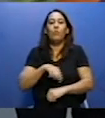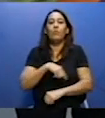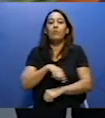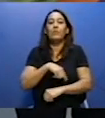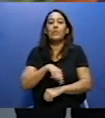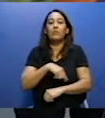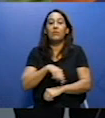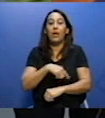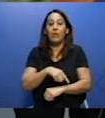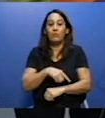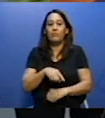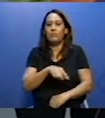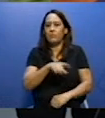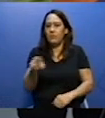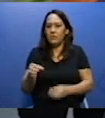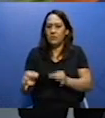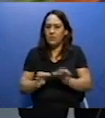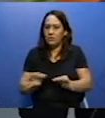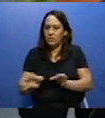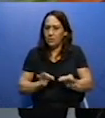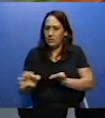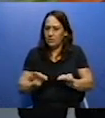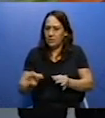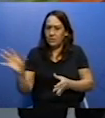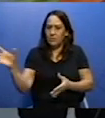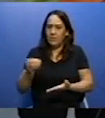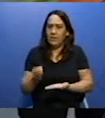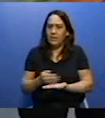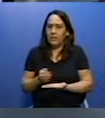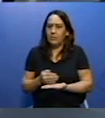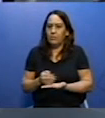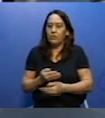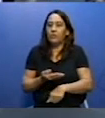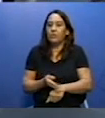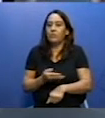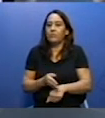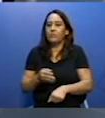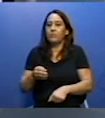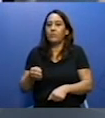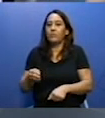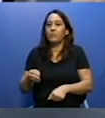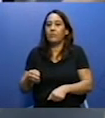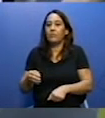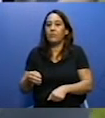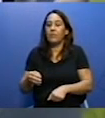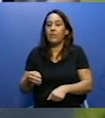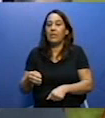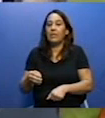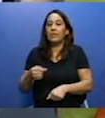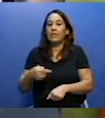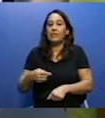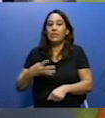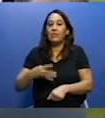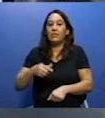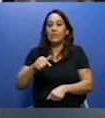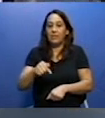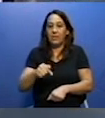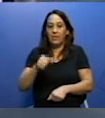Vocês já podem ir se organizando, pegando a apostila na página 147, lápis e borracha.